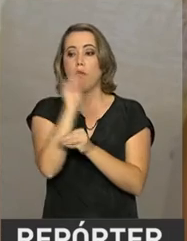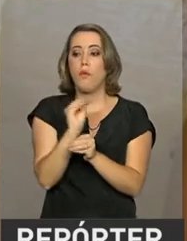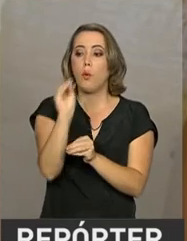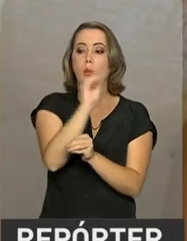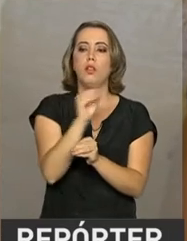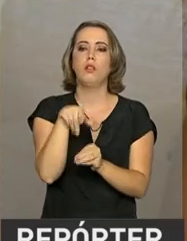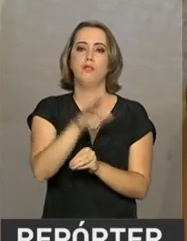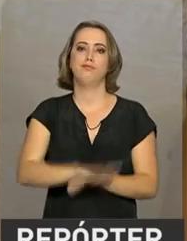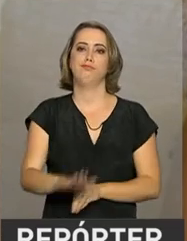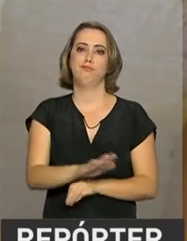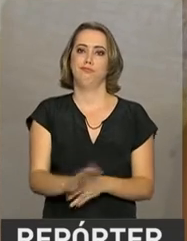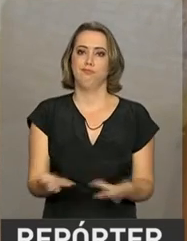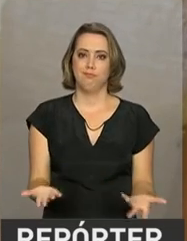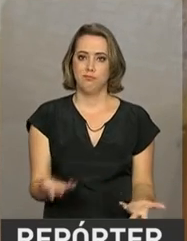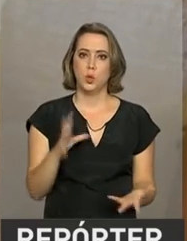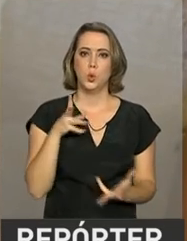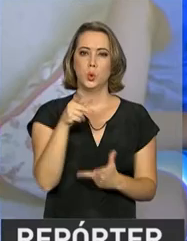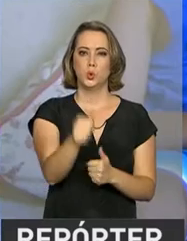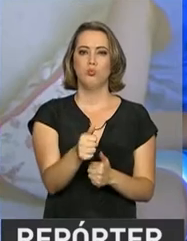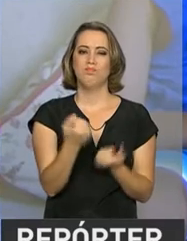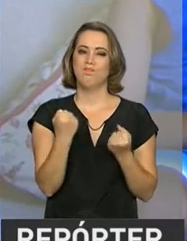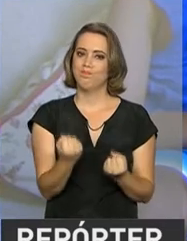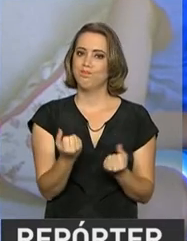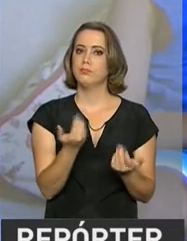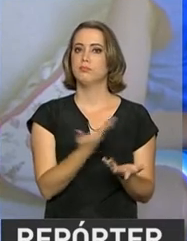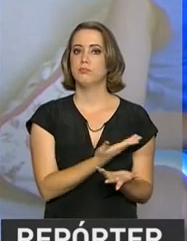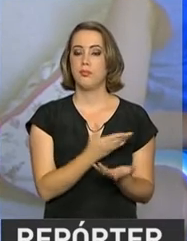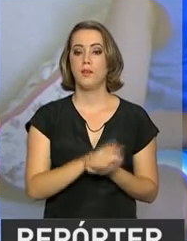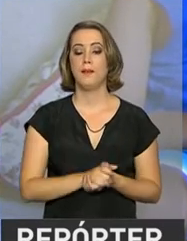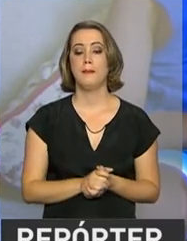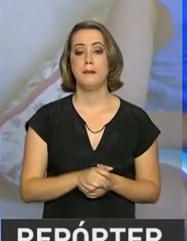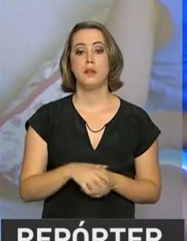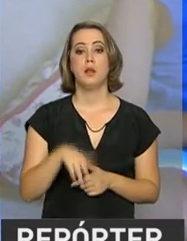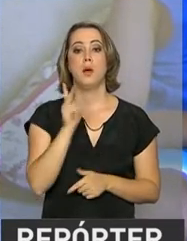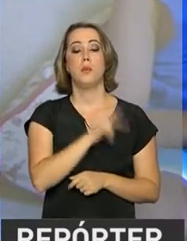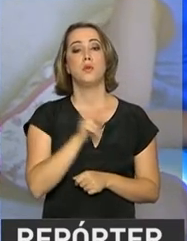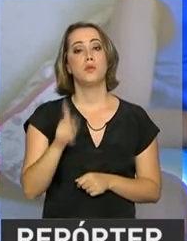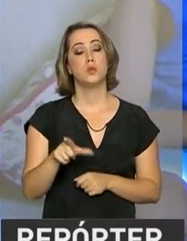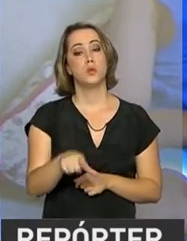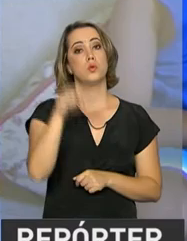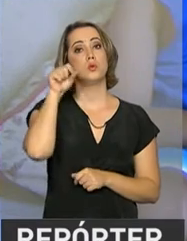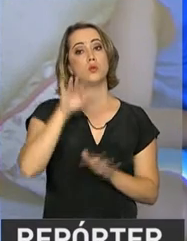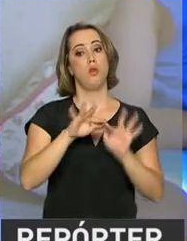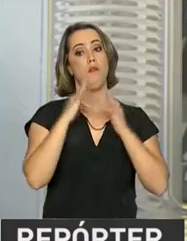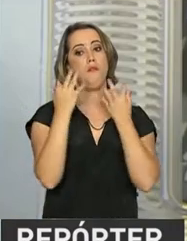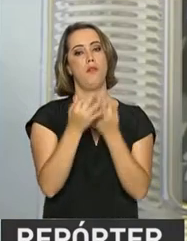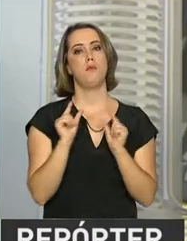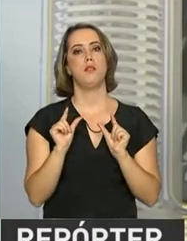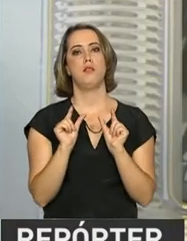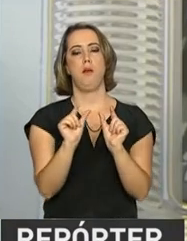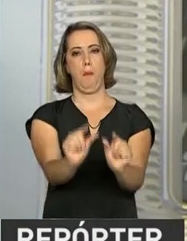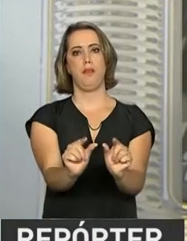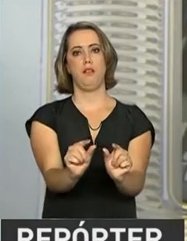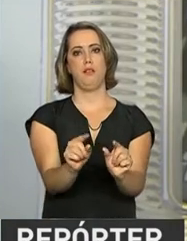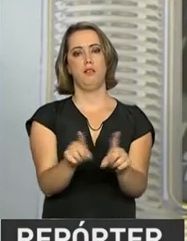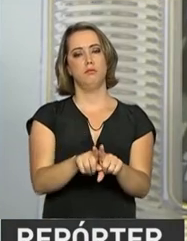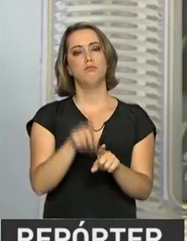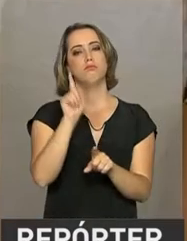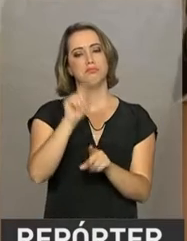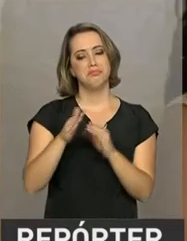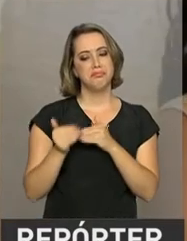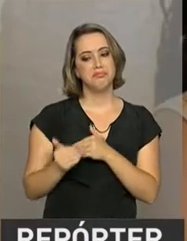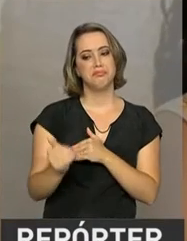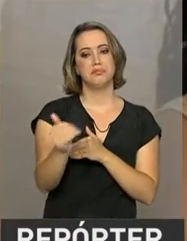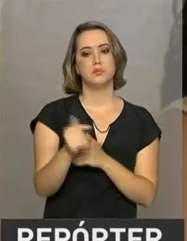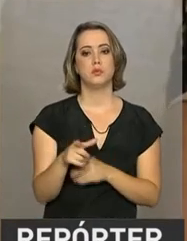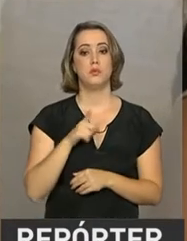é isso tudo pesou para a professora a escolha por uma família cada vez menor é uma tendência dos brasileiros